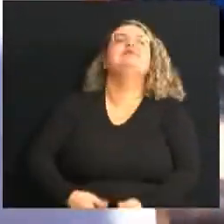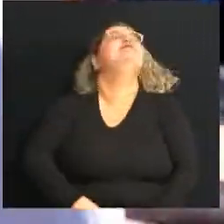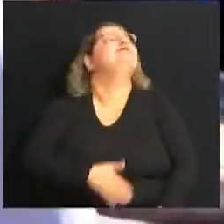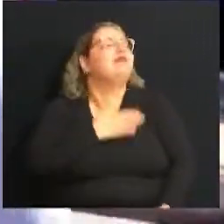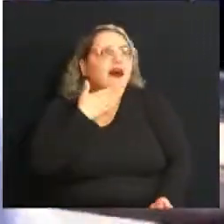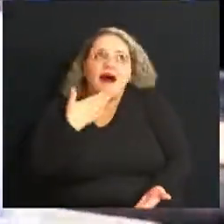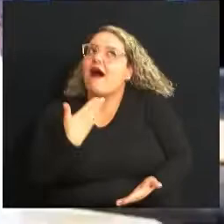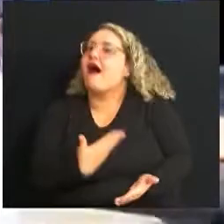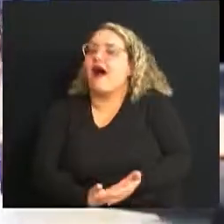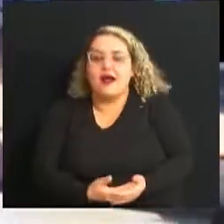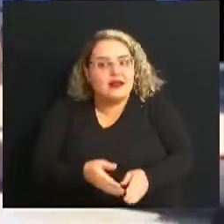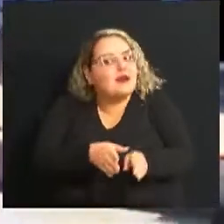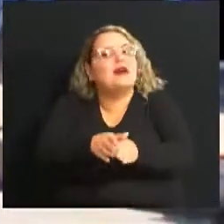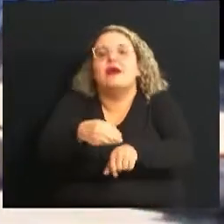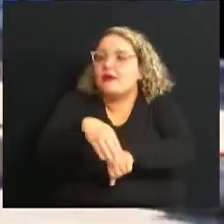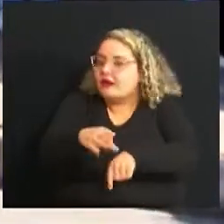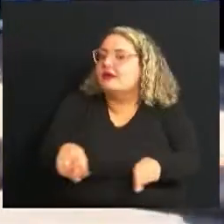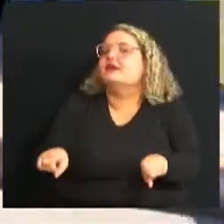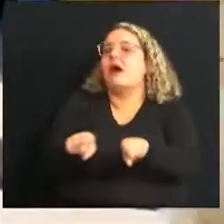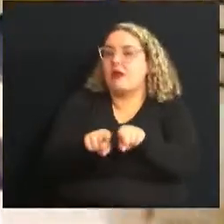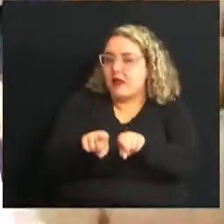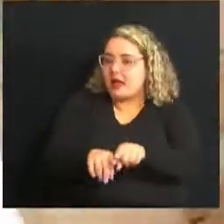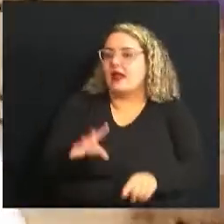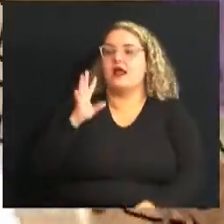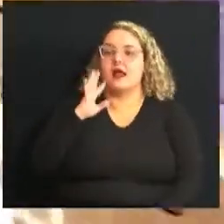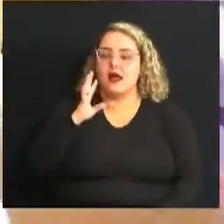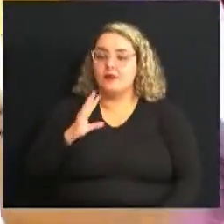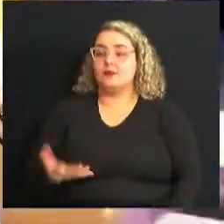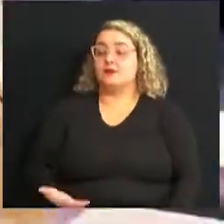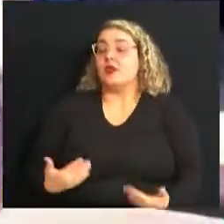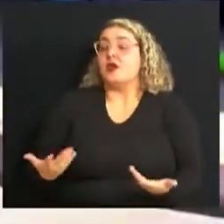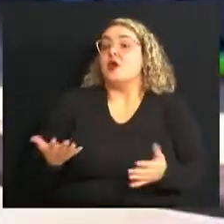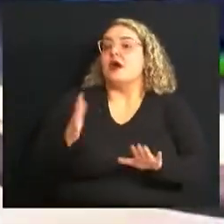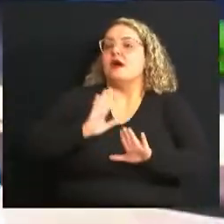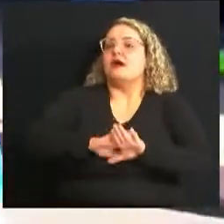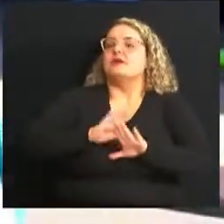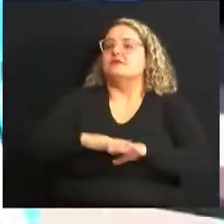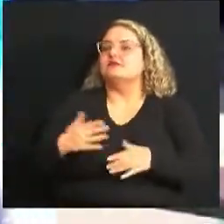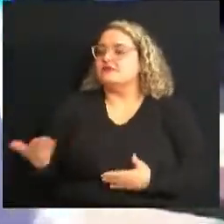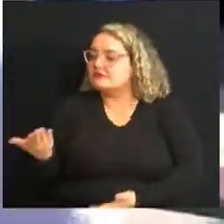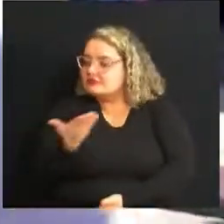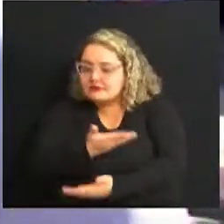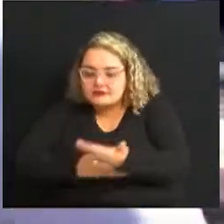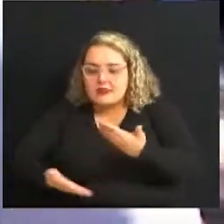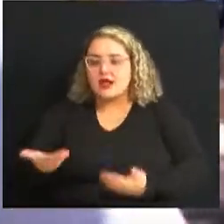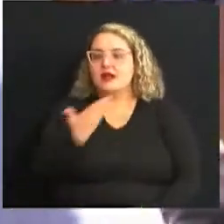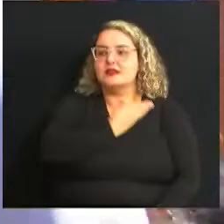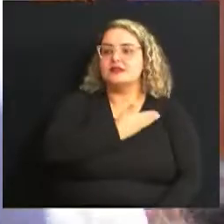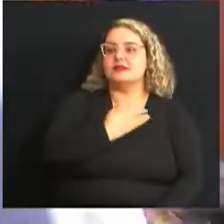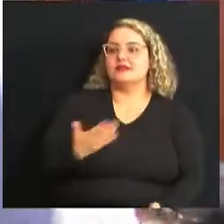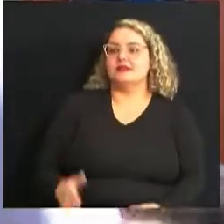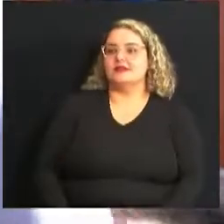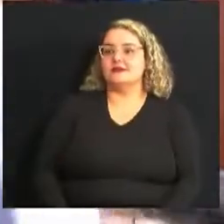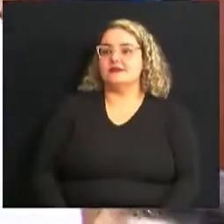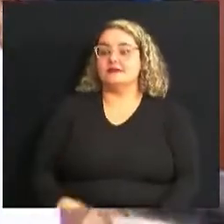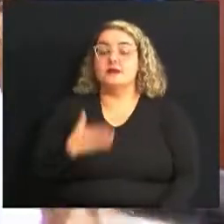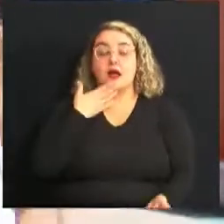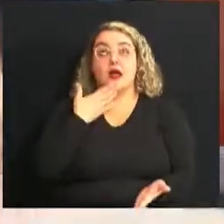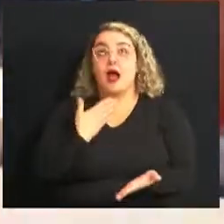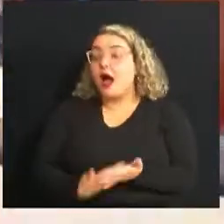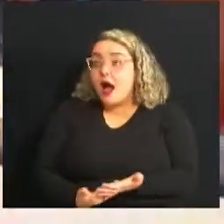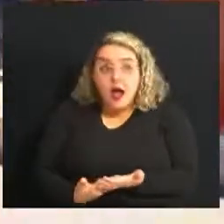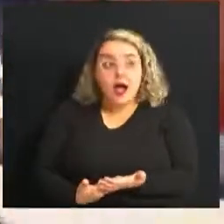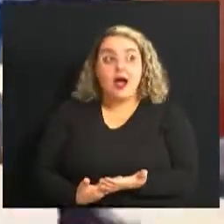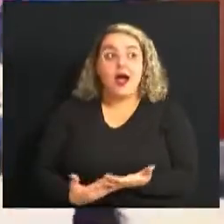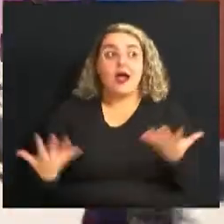Eu recomendo também, recomendo muito. Qual foi a reação entre você e seus amigos? A gente ficou muito surpreendido, porque